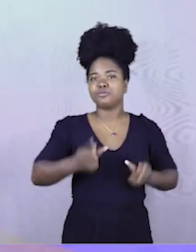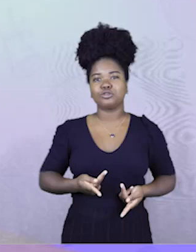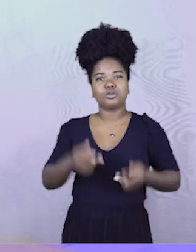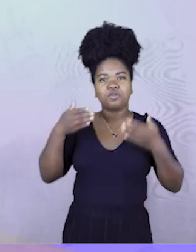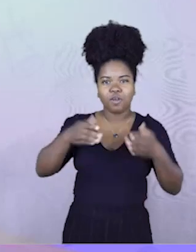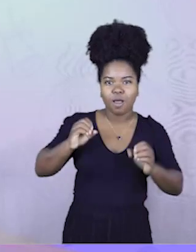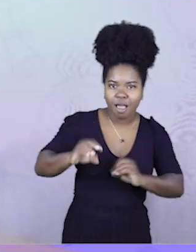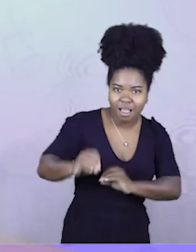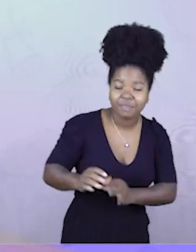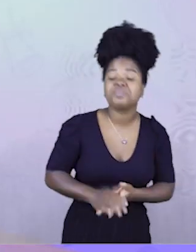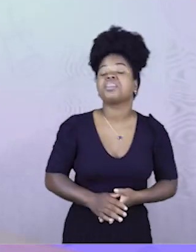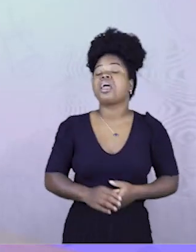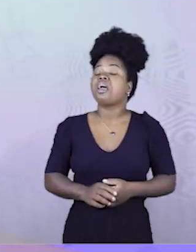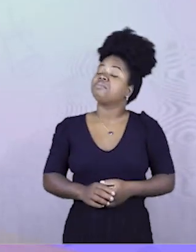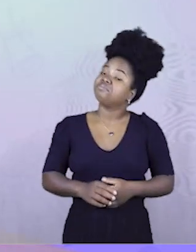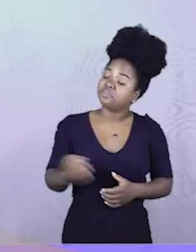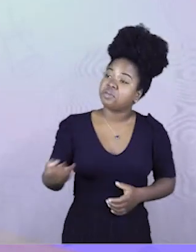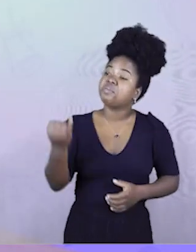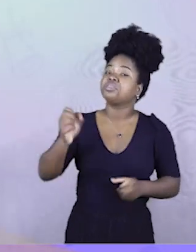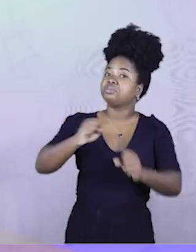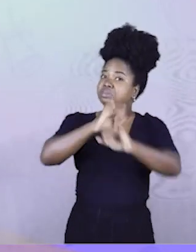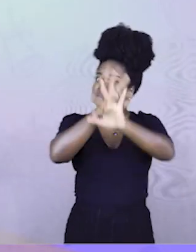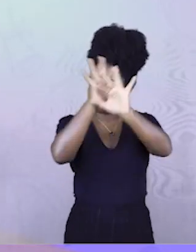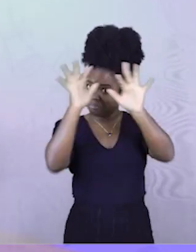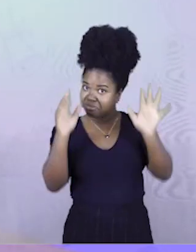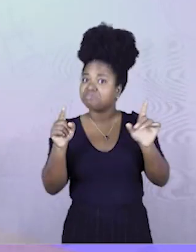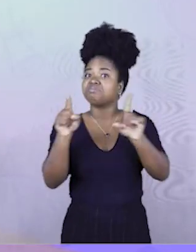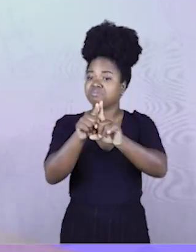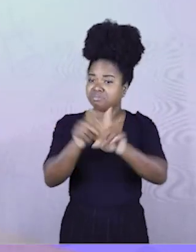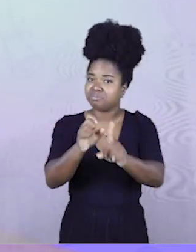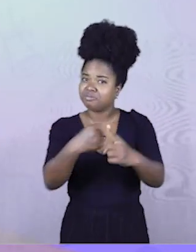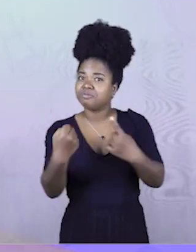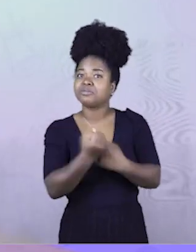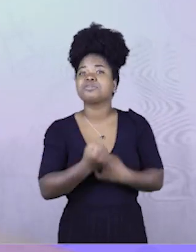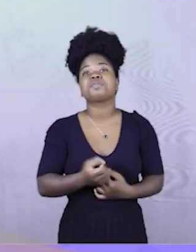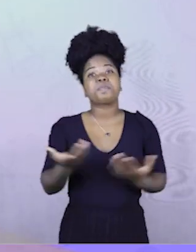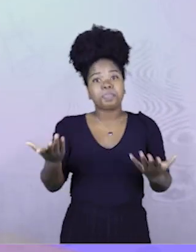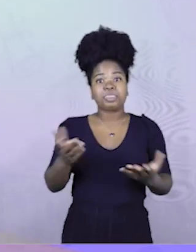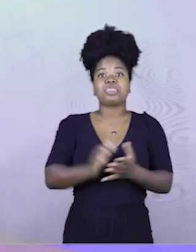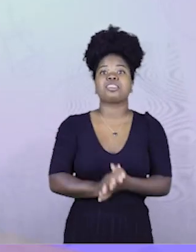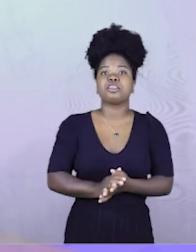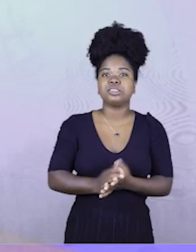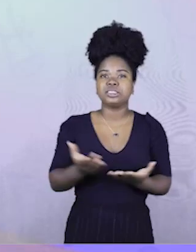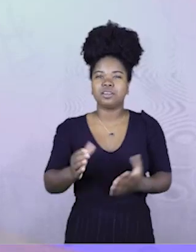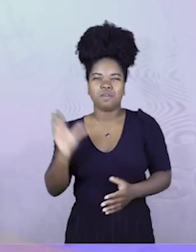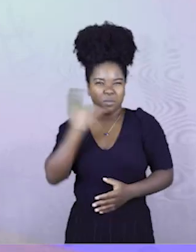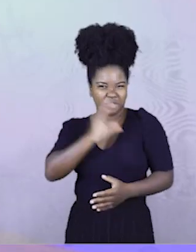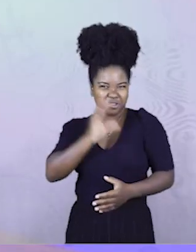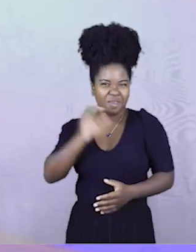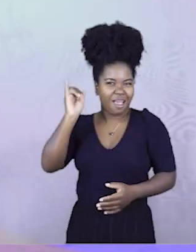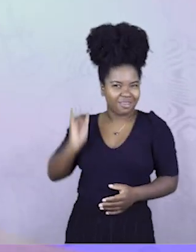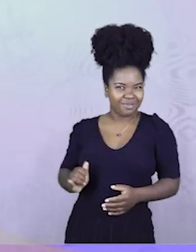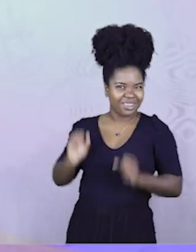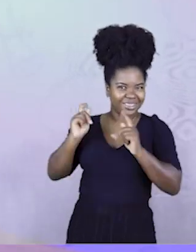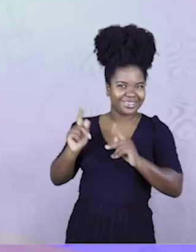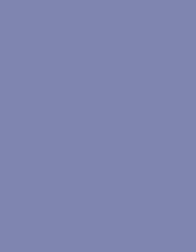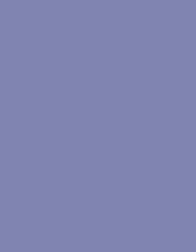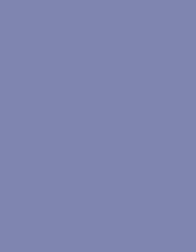esclarecer isso dentro da nossa sociedade, né? Pessoal, o papo tá muito bom, mas a gente vai para um rápido intervalo e volta já já. Não saiam